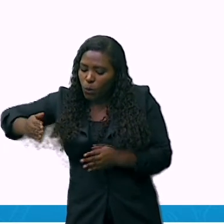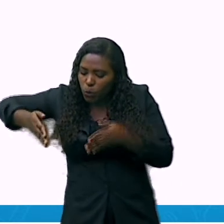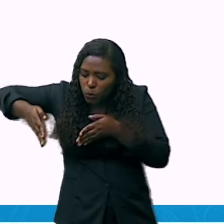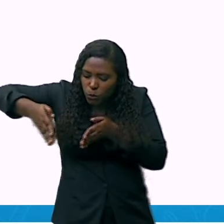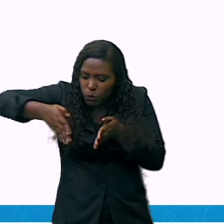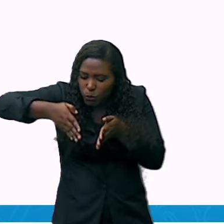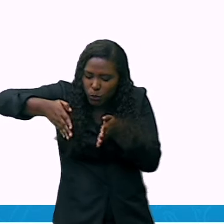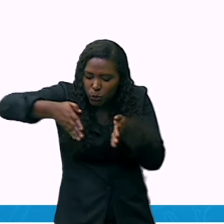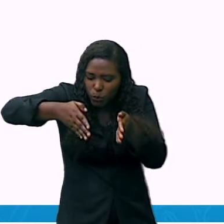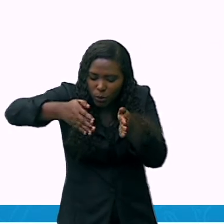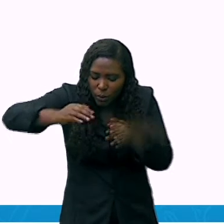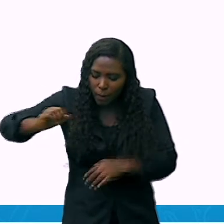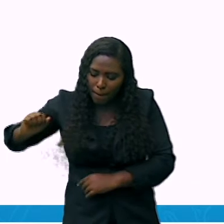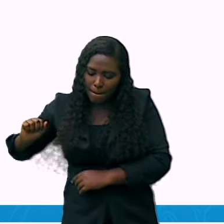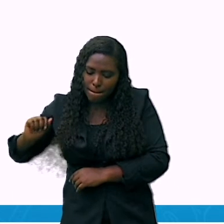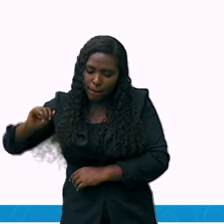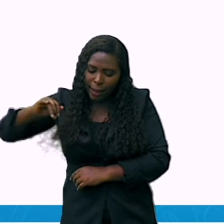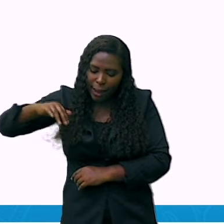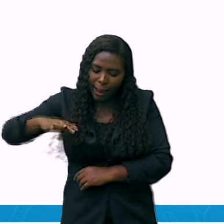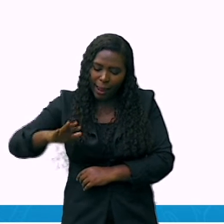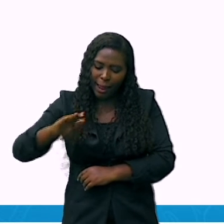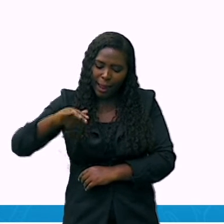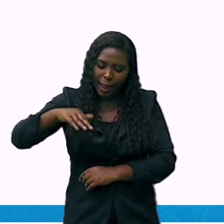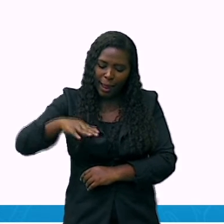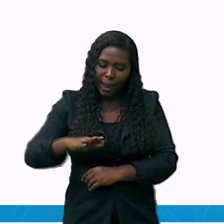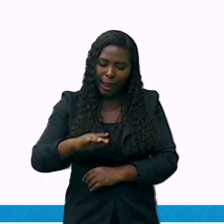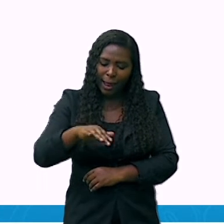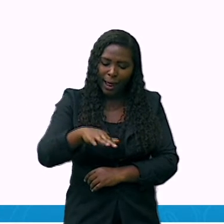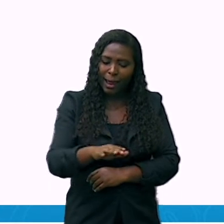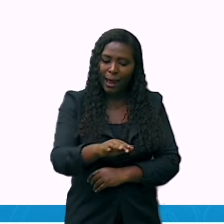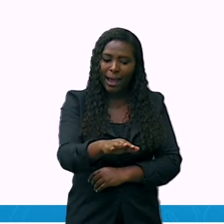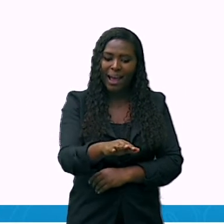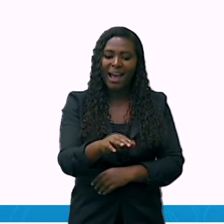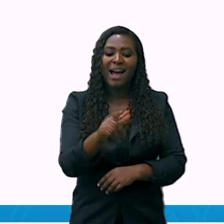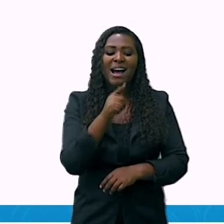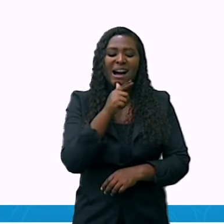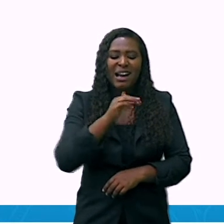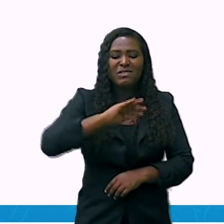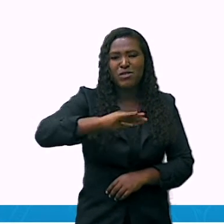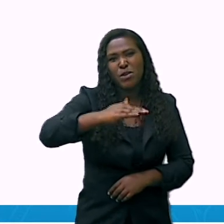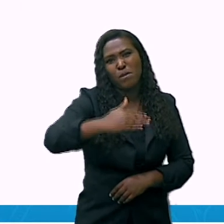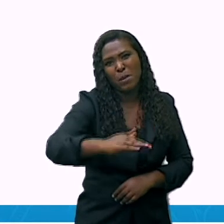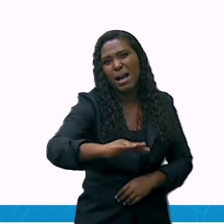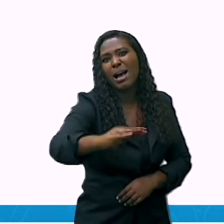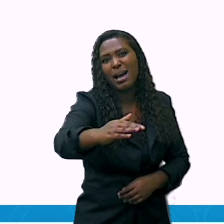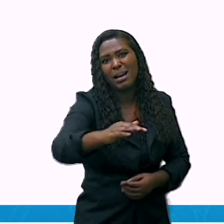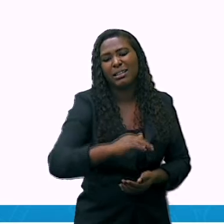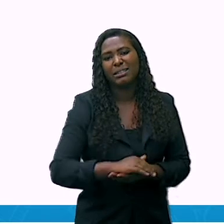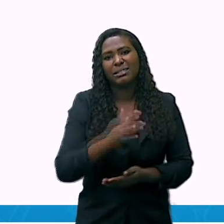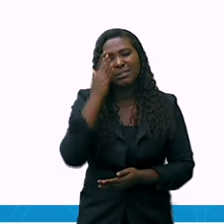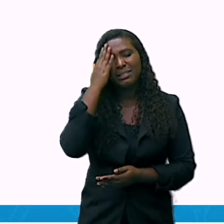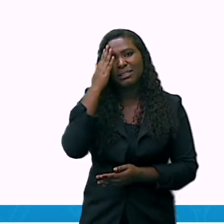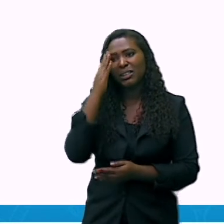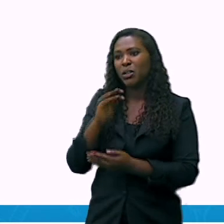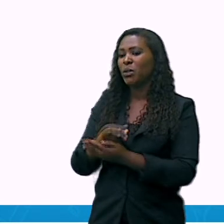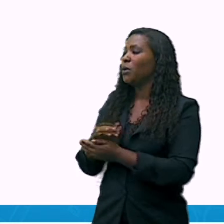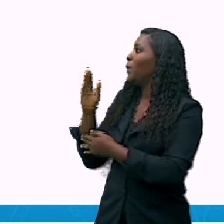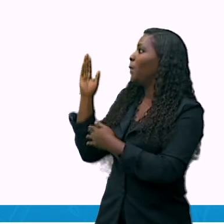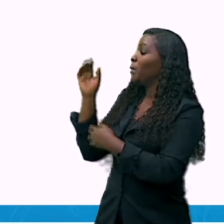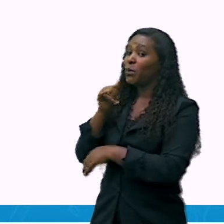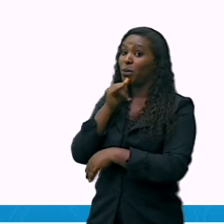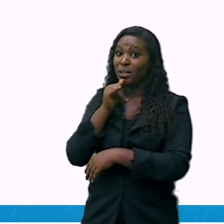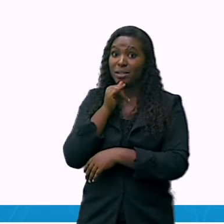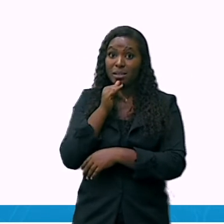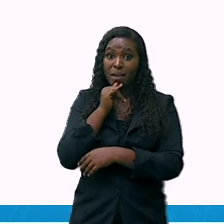águas e ela ocorre por meio de pequenos estreitos de terras. Como exemplo, temos na imagem